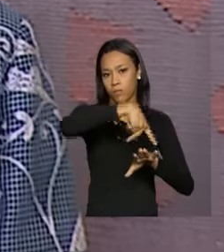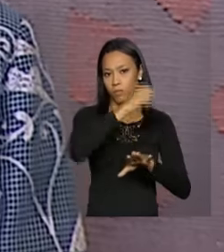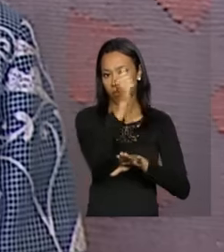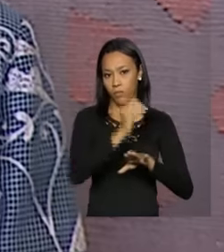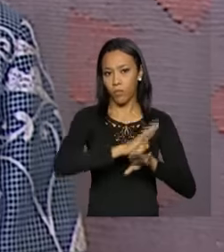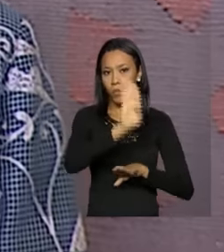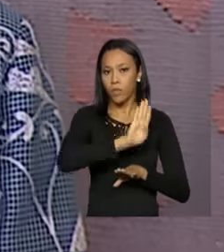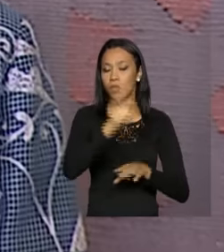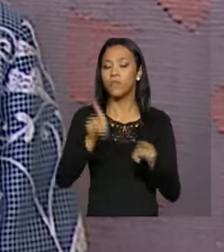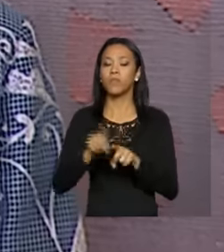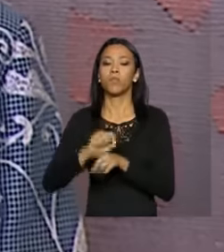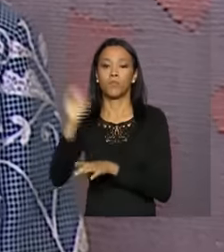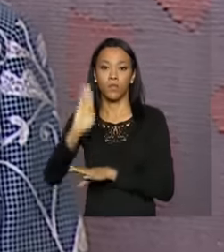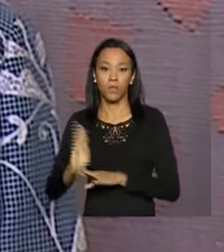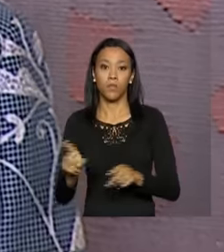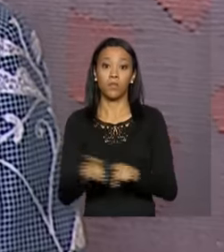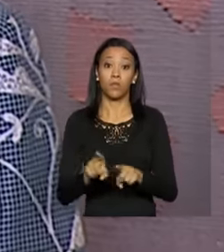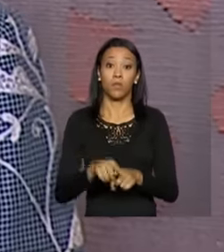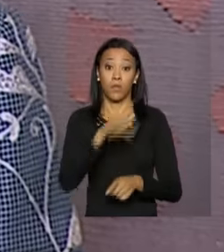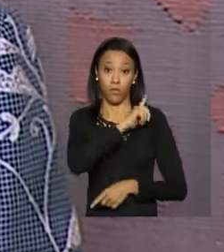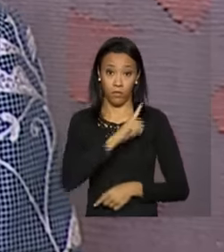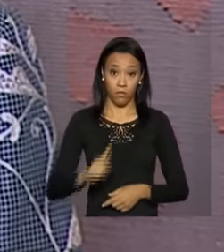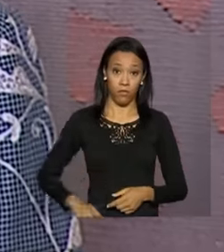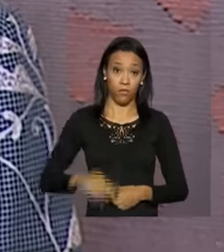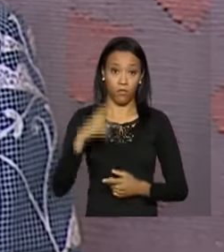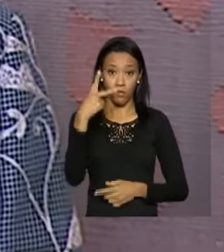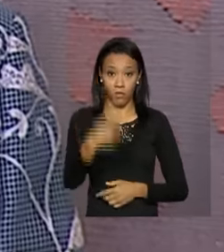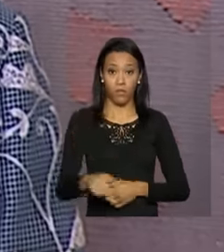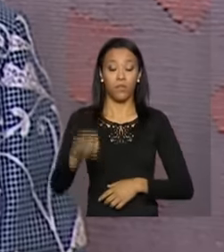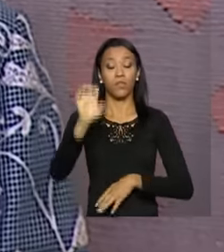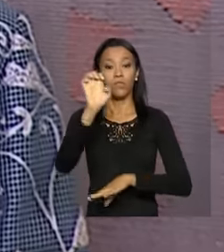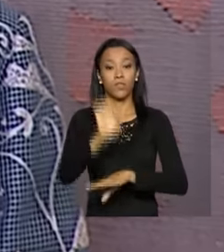Azambuja, governador do Estado do Mato Grosso do Sul.